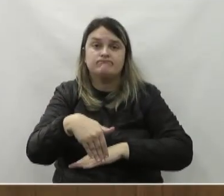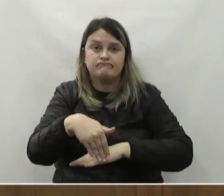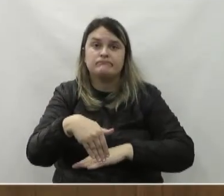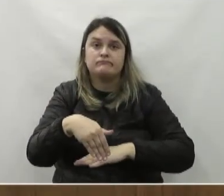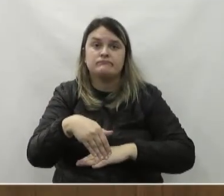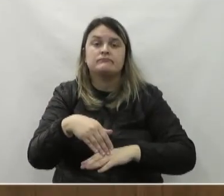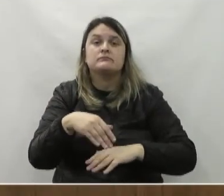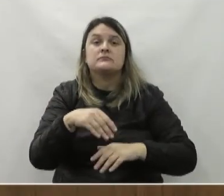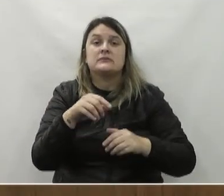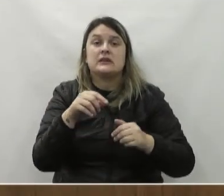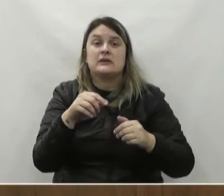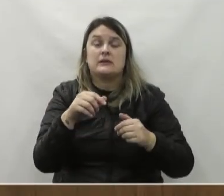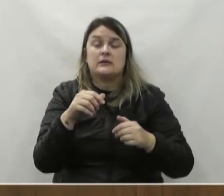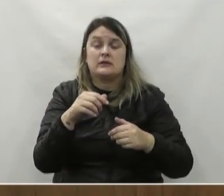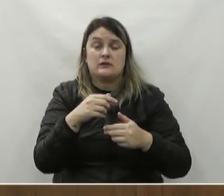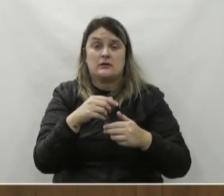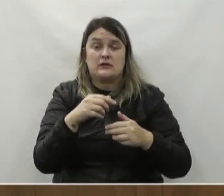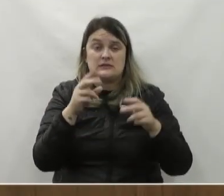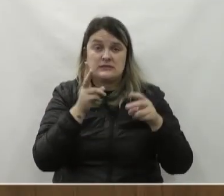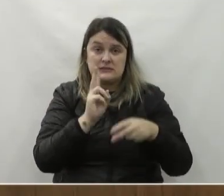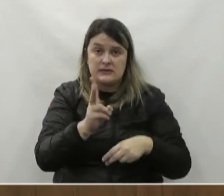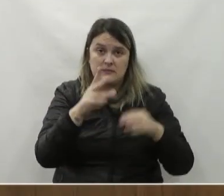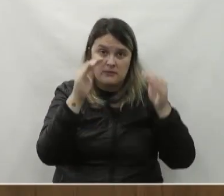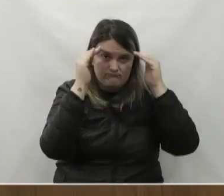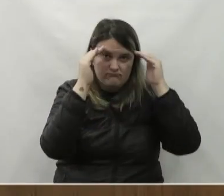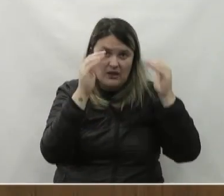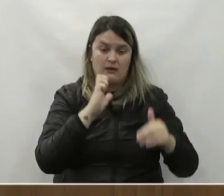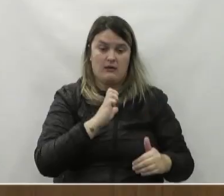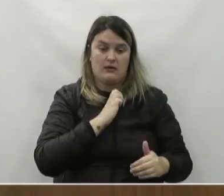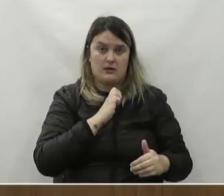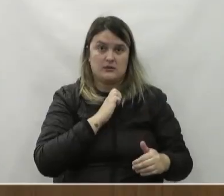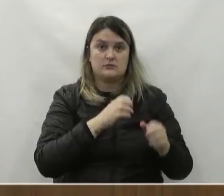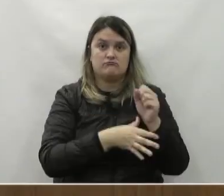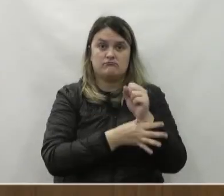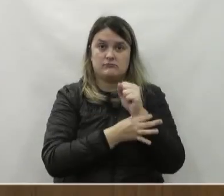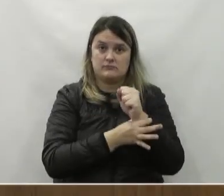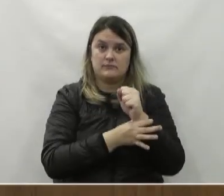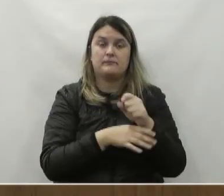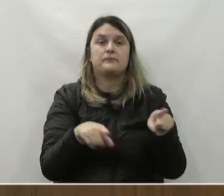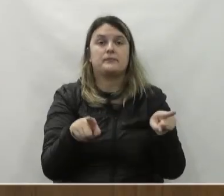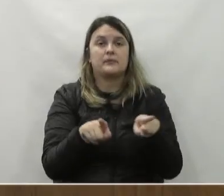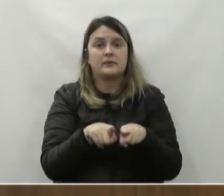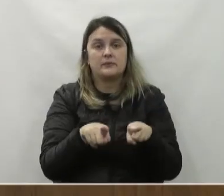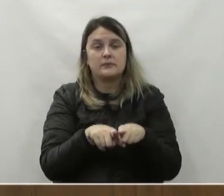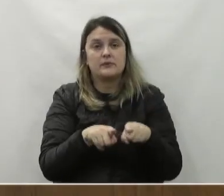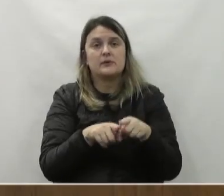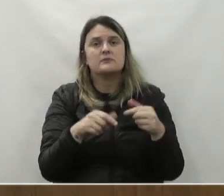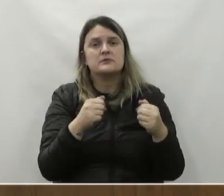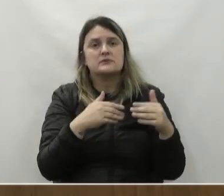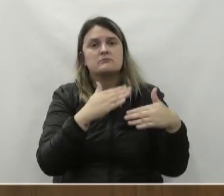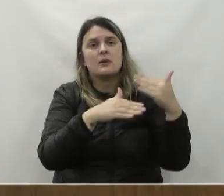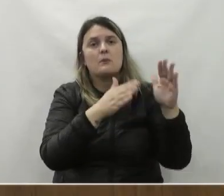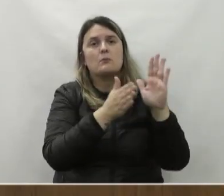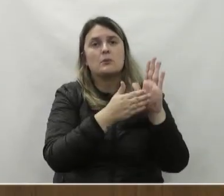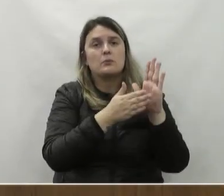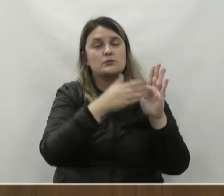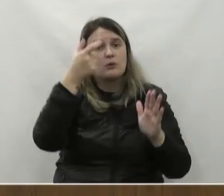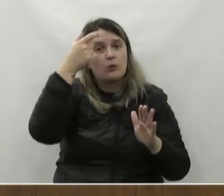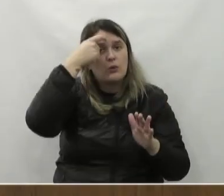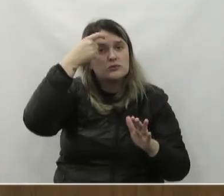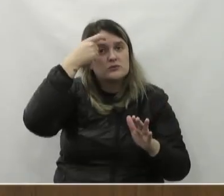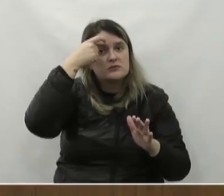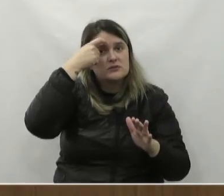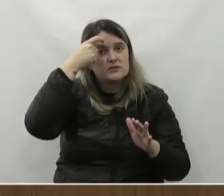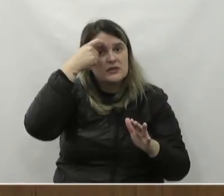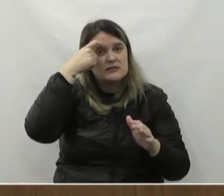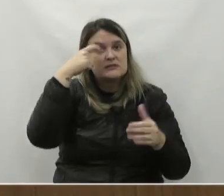de manejo ético e seguro. Além disso, é necessário desenvolver campanhas de conscientização